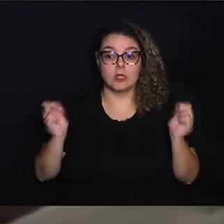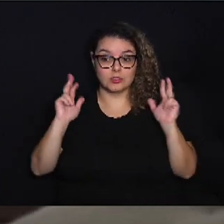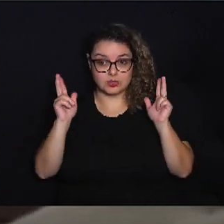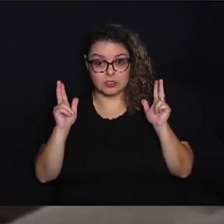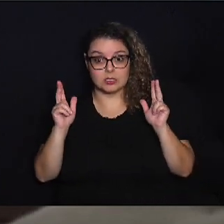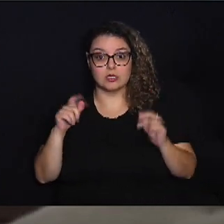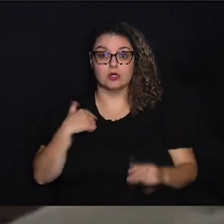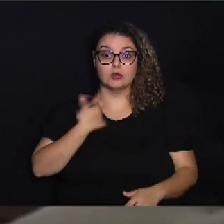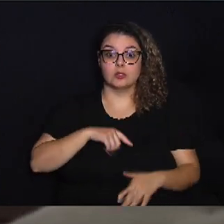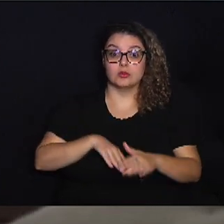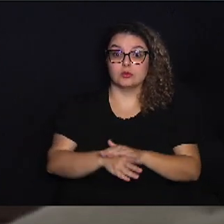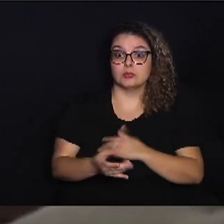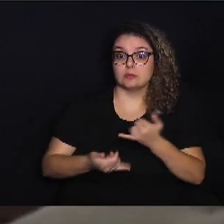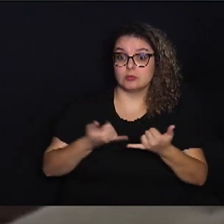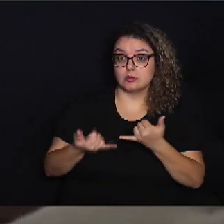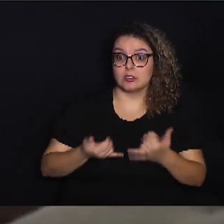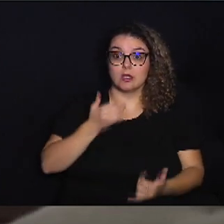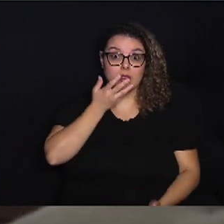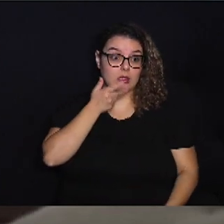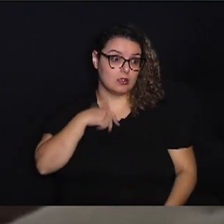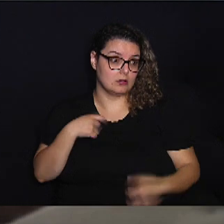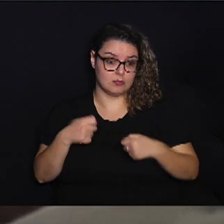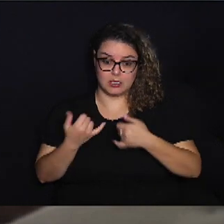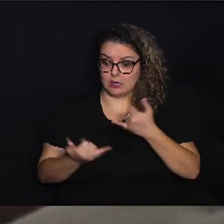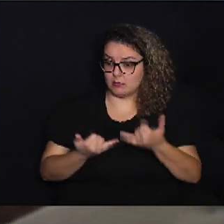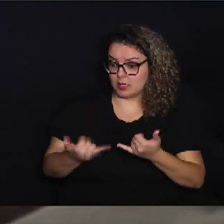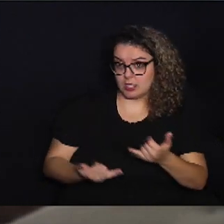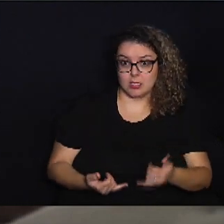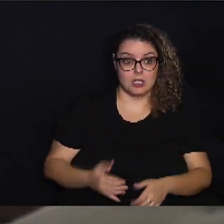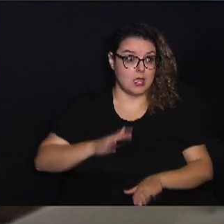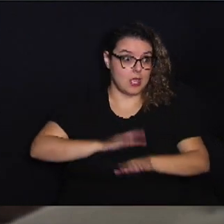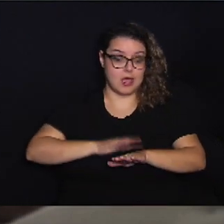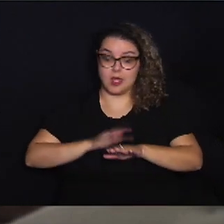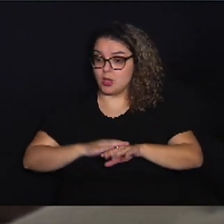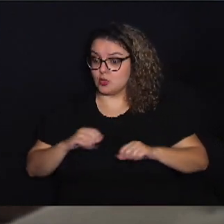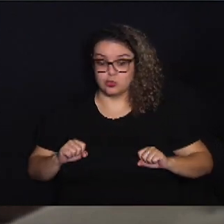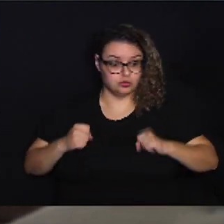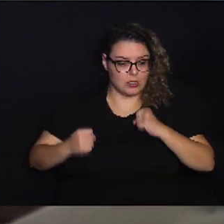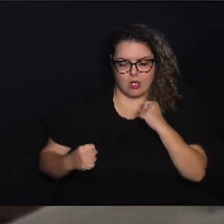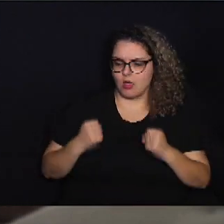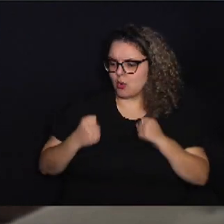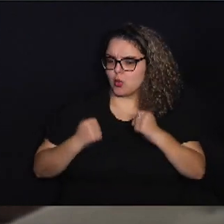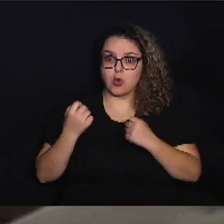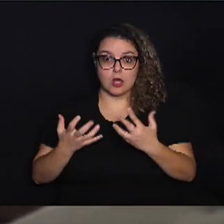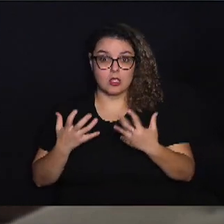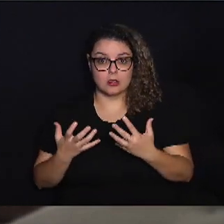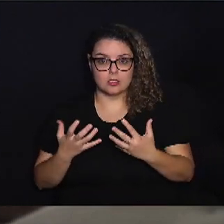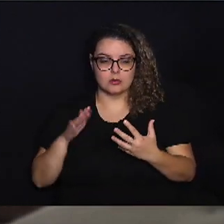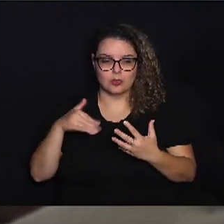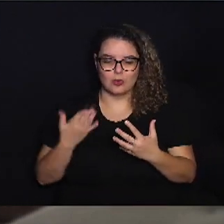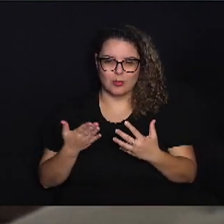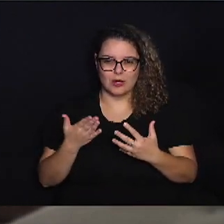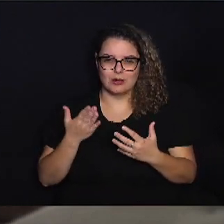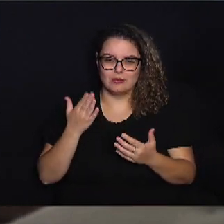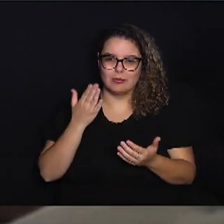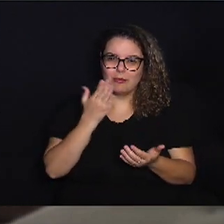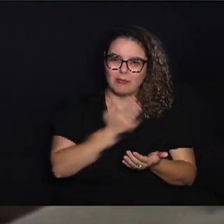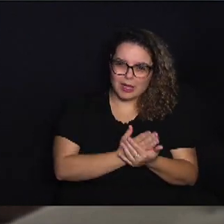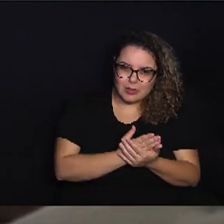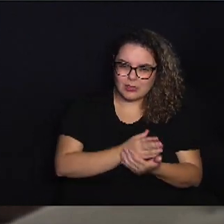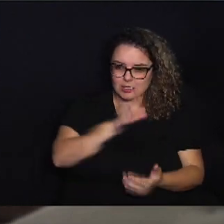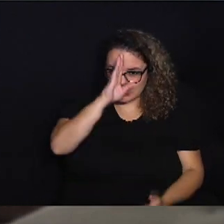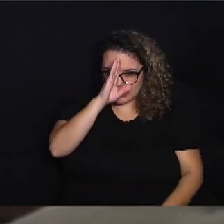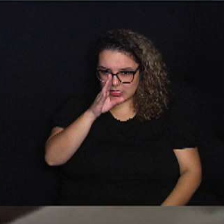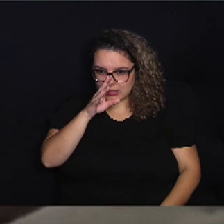Nós costumamos brincar que criança tem que brincar, criança tem que estar ativa, tem que querer comer. Quando isso repercutiu nessas principais